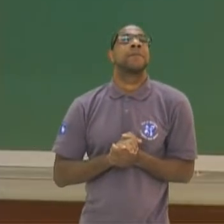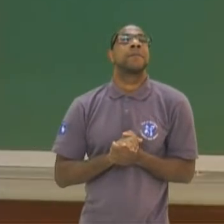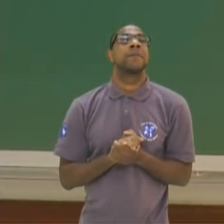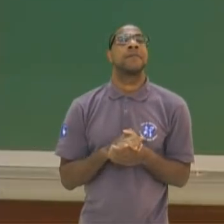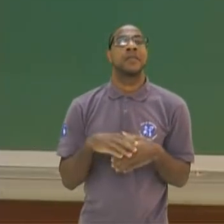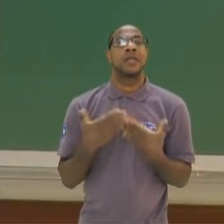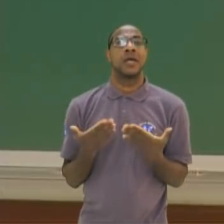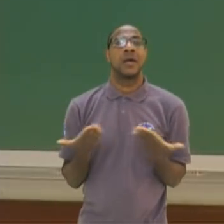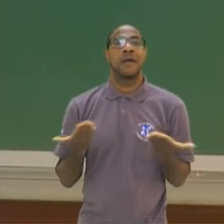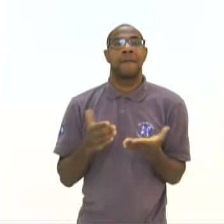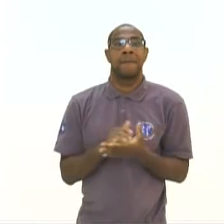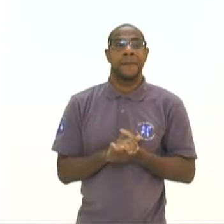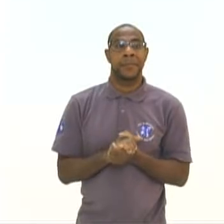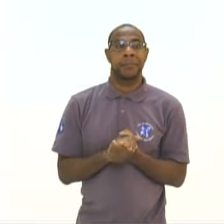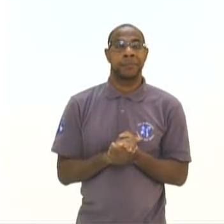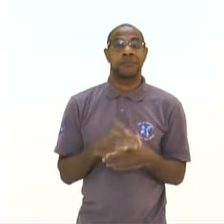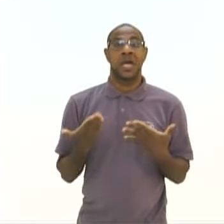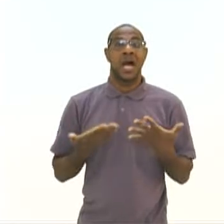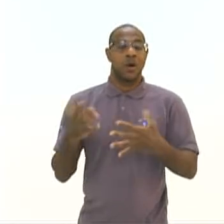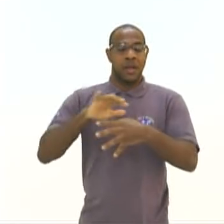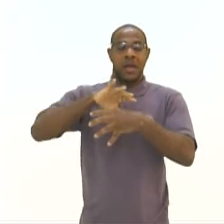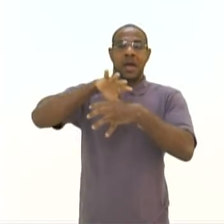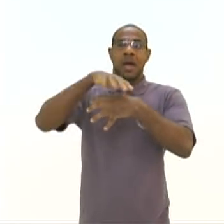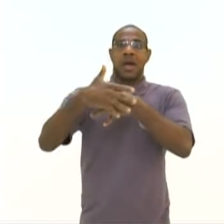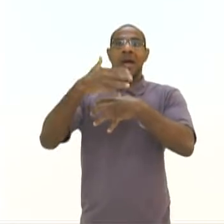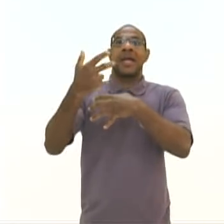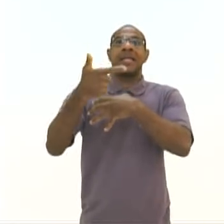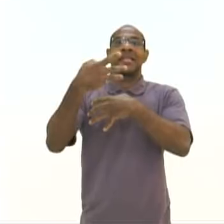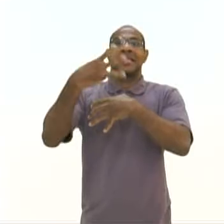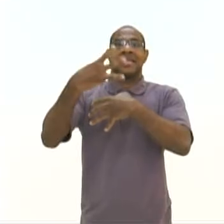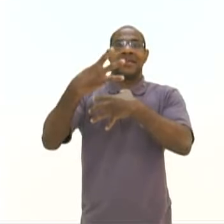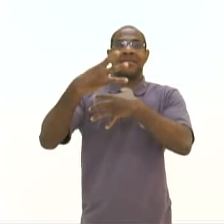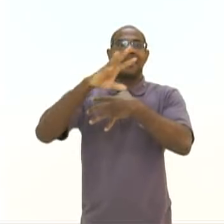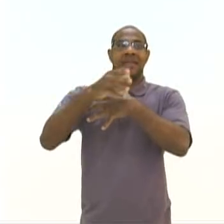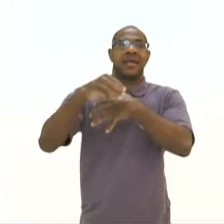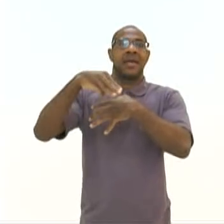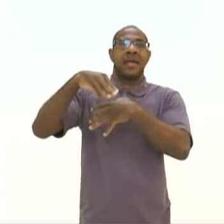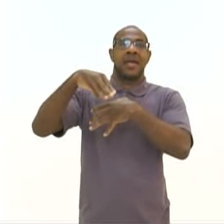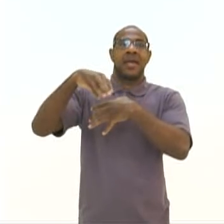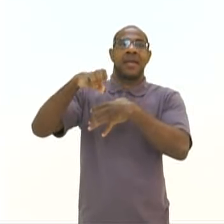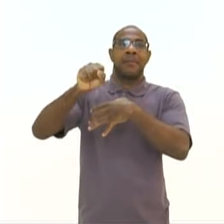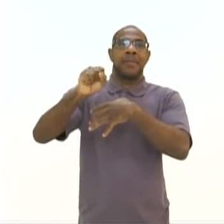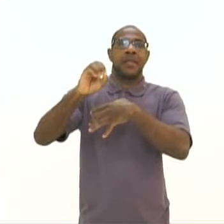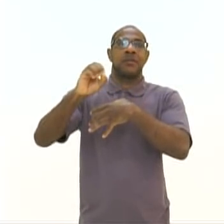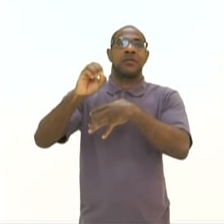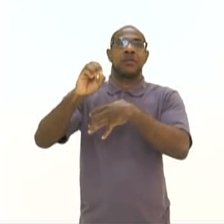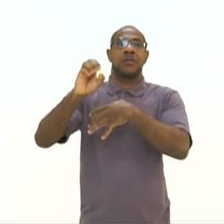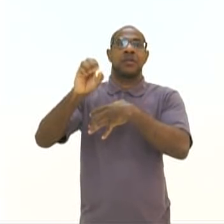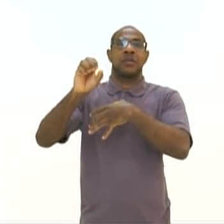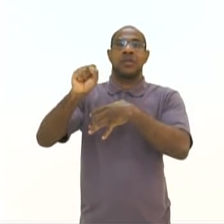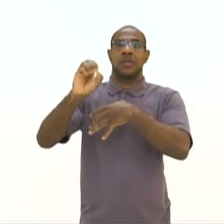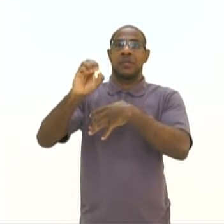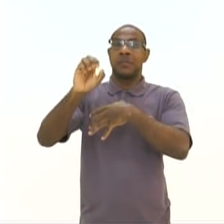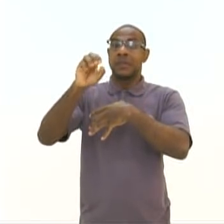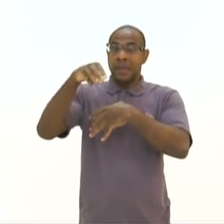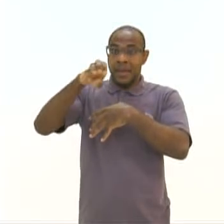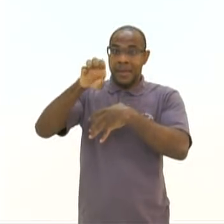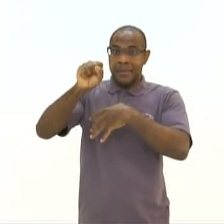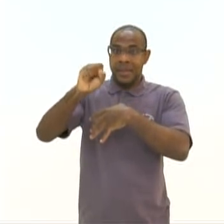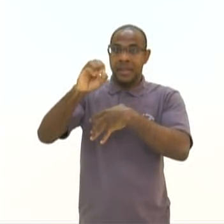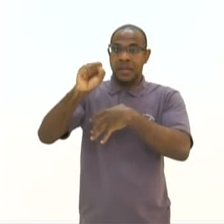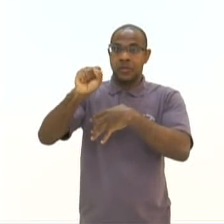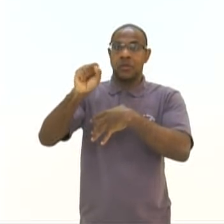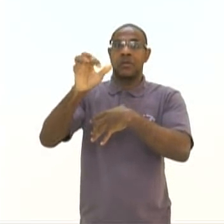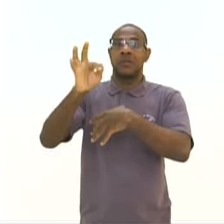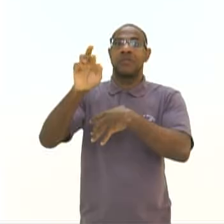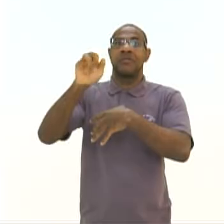aulas. Vamos para a terceira camada? Mesosfera. Do grego meso, meio, e esfera, esfera.